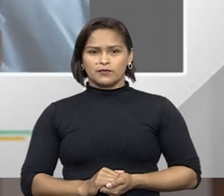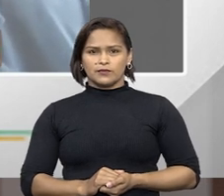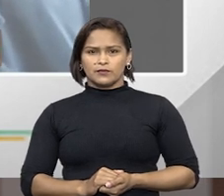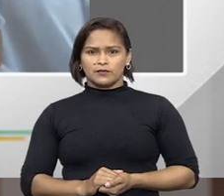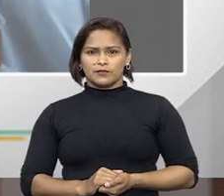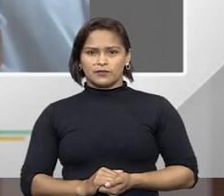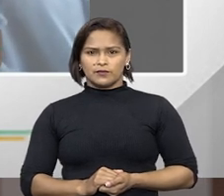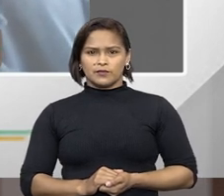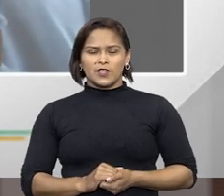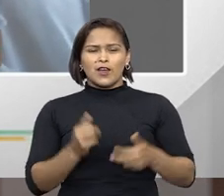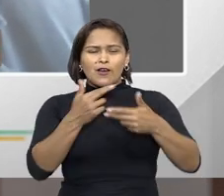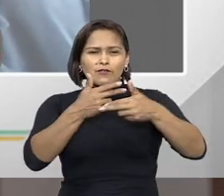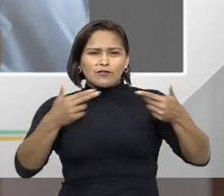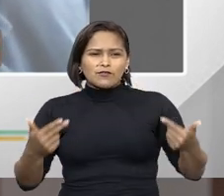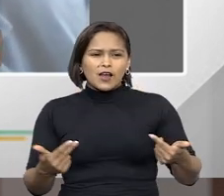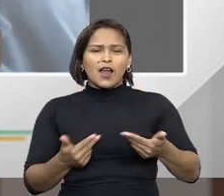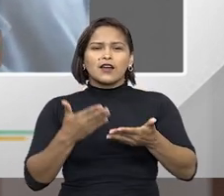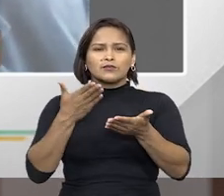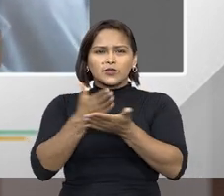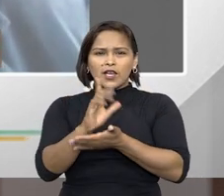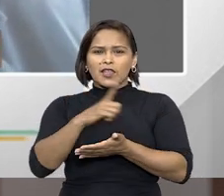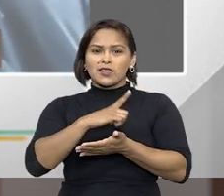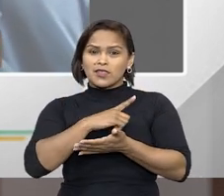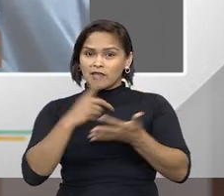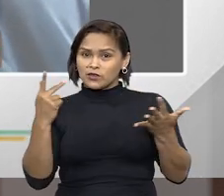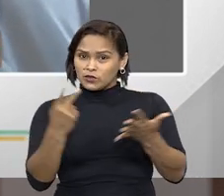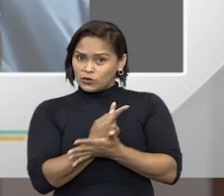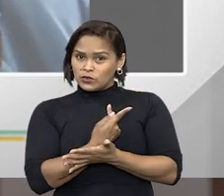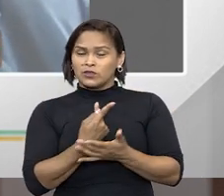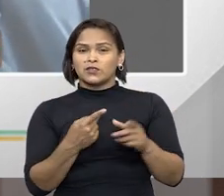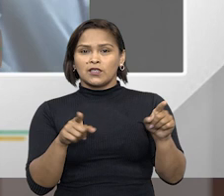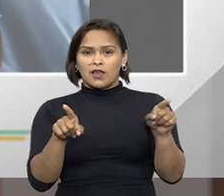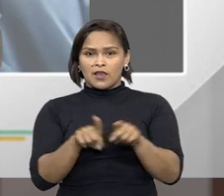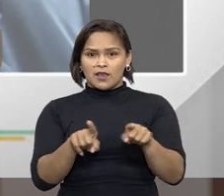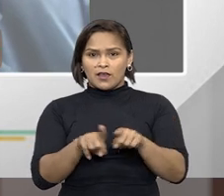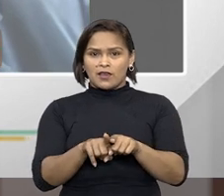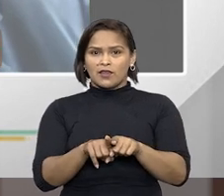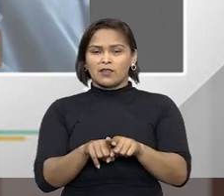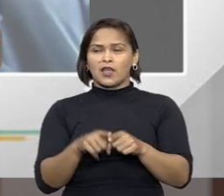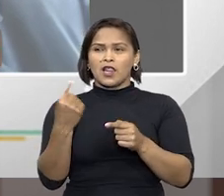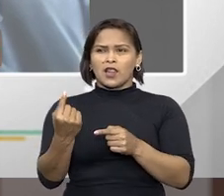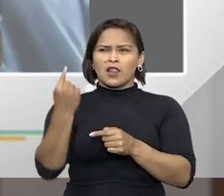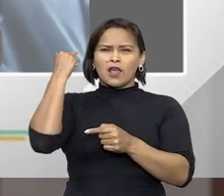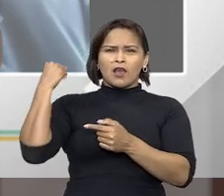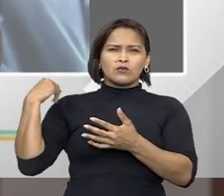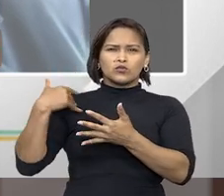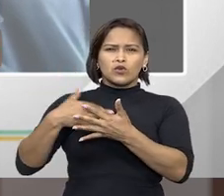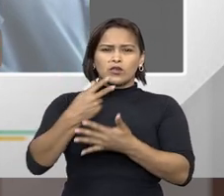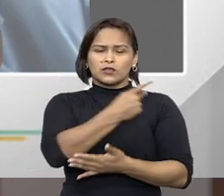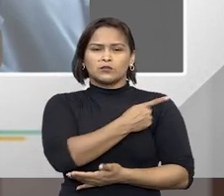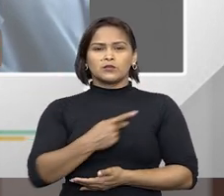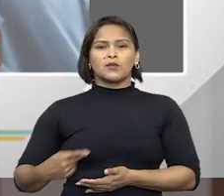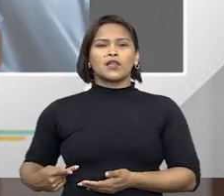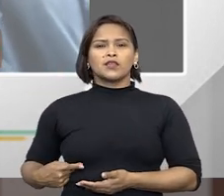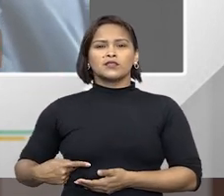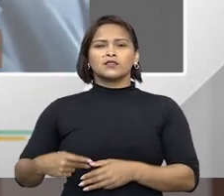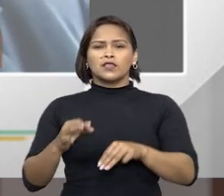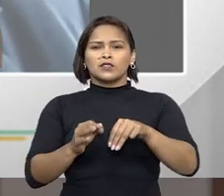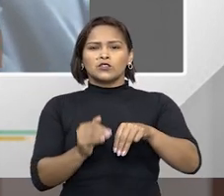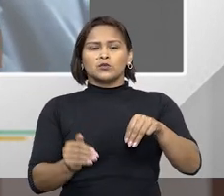Inúmeras providências têm sido tomadas, inclusive à época da presidência do ministro Edson